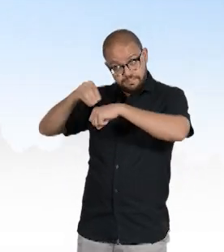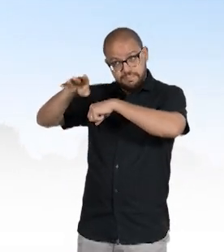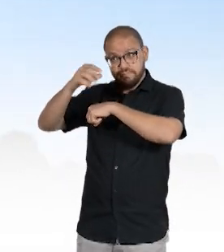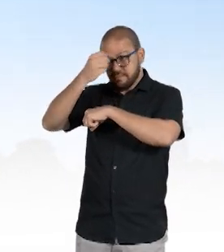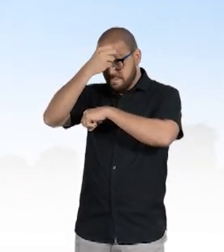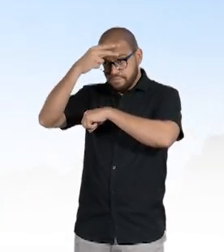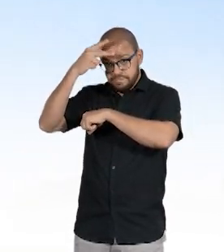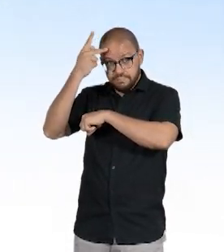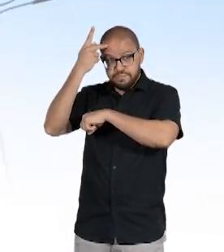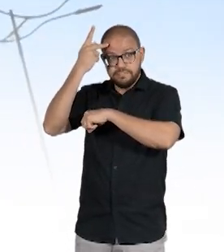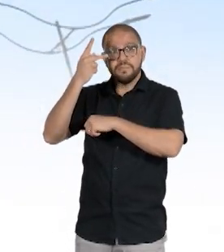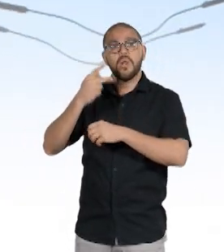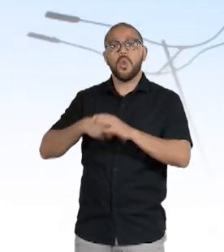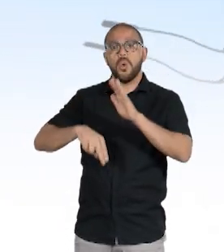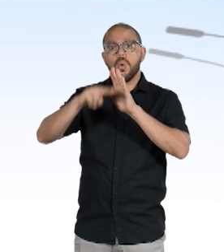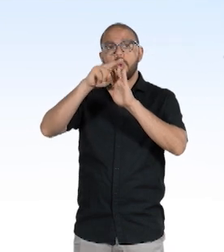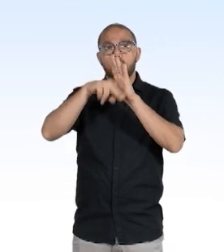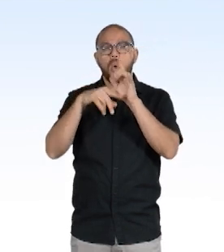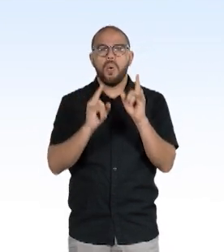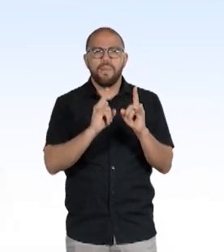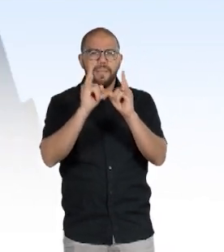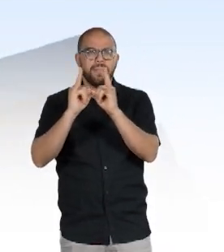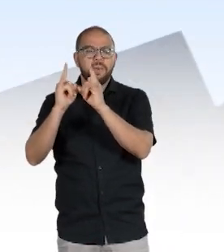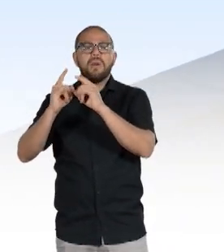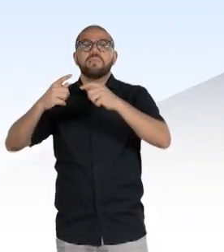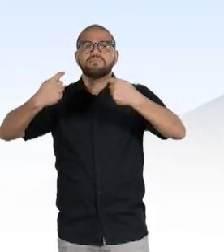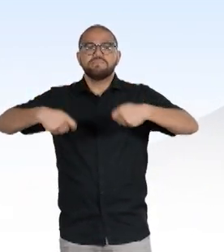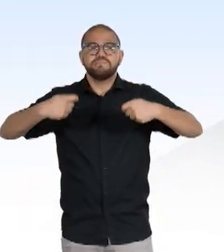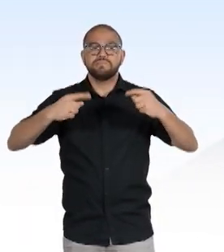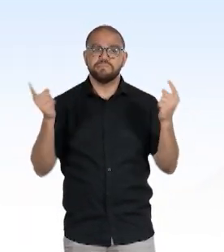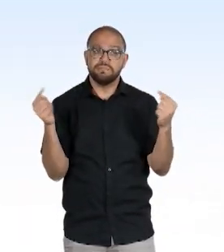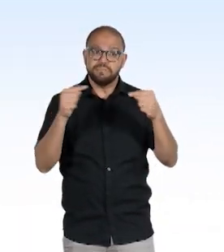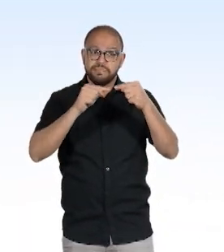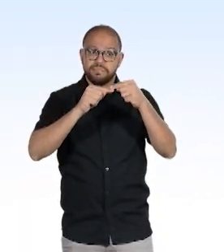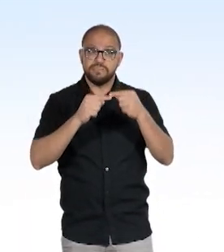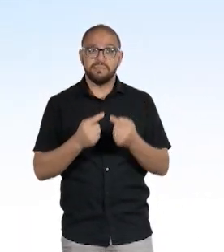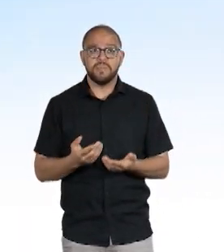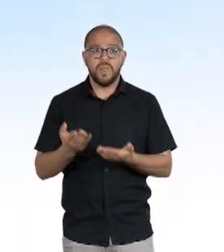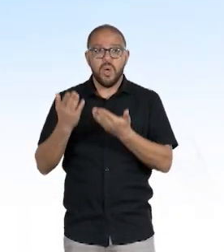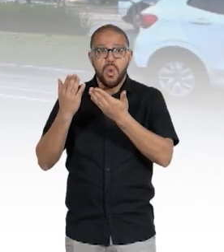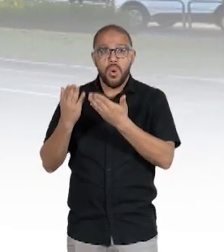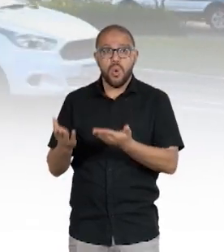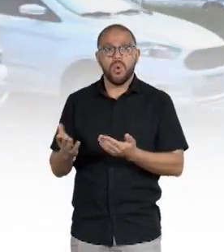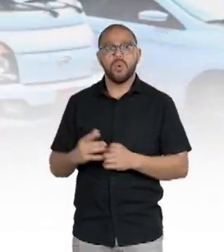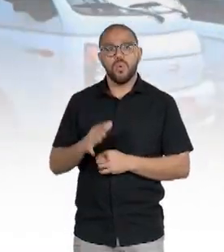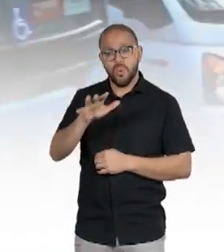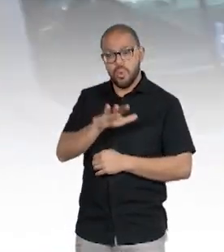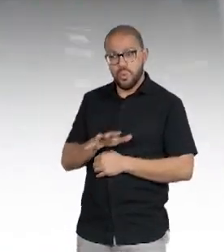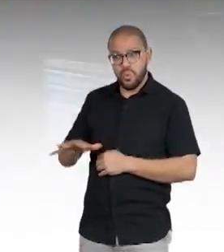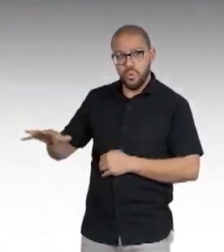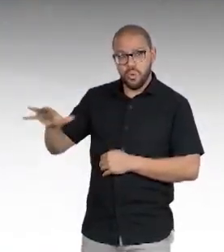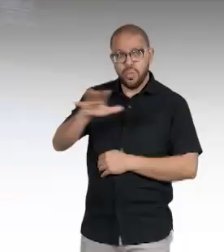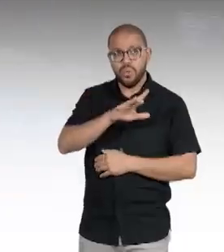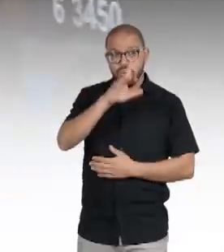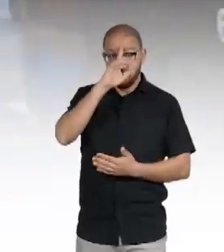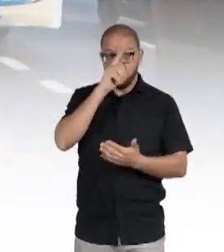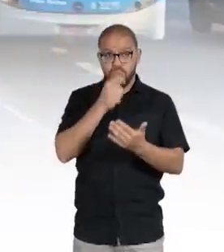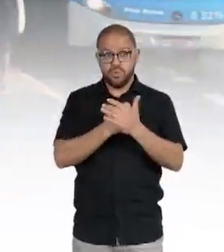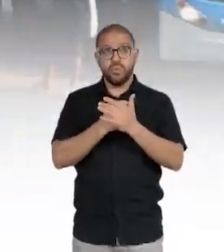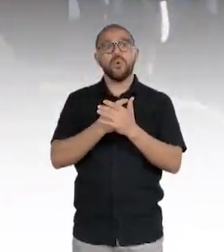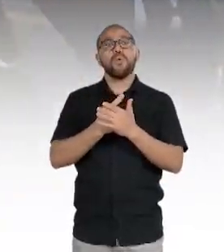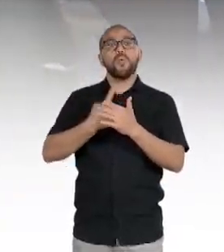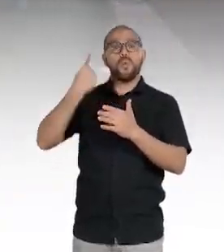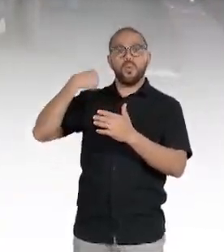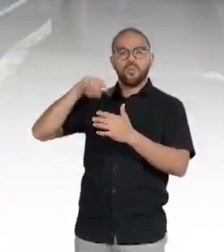de São Paulo que as normas de edificação sejam compatibilizadas de acordo com os parâmetros definidos no